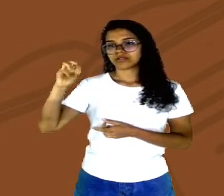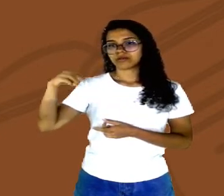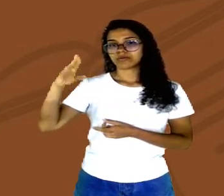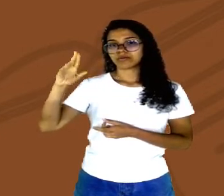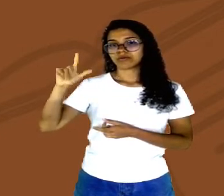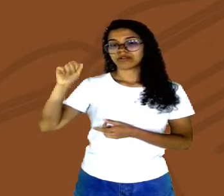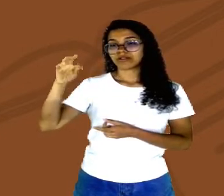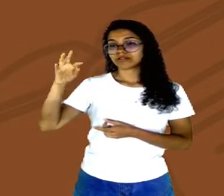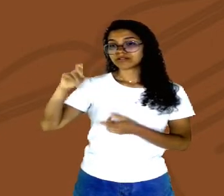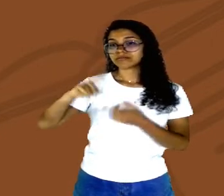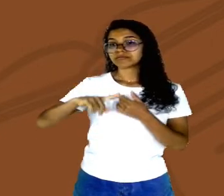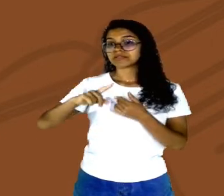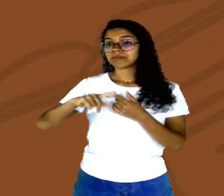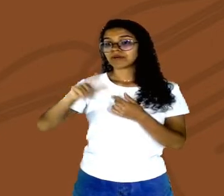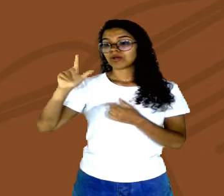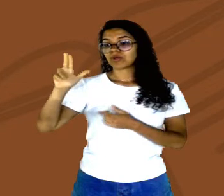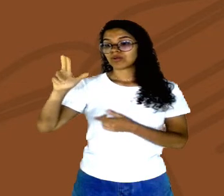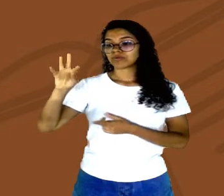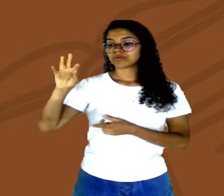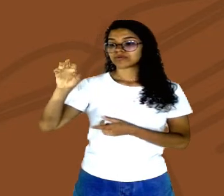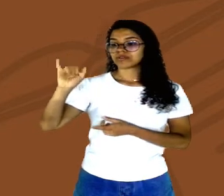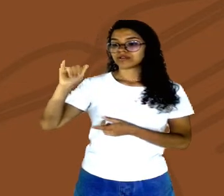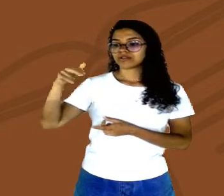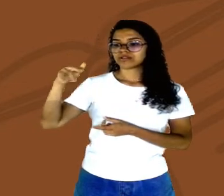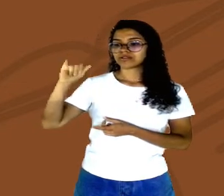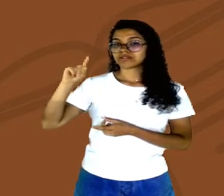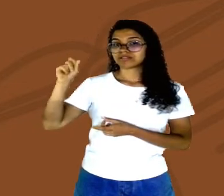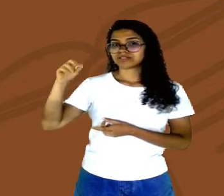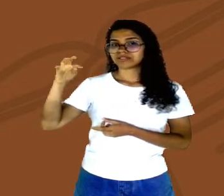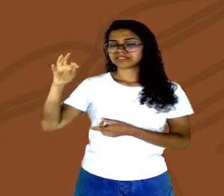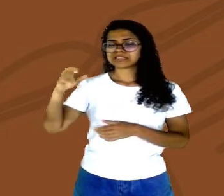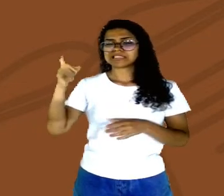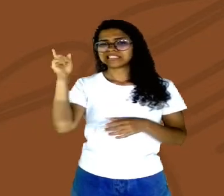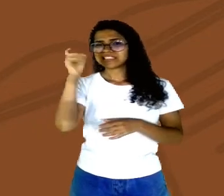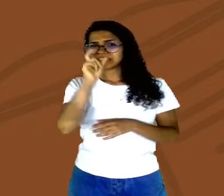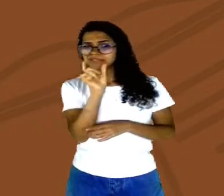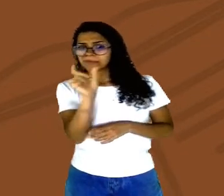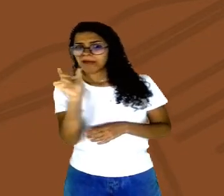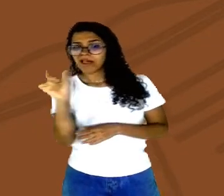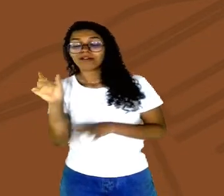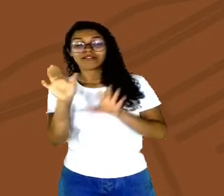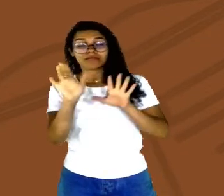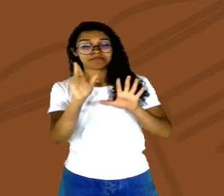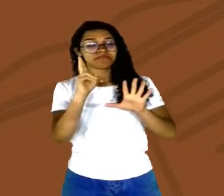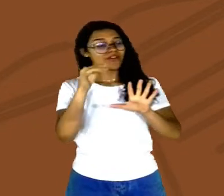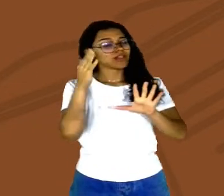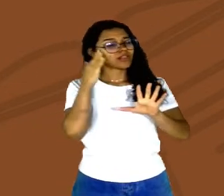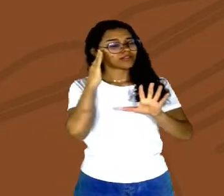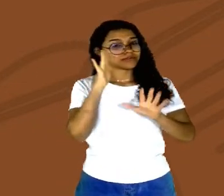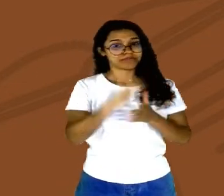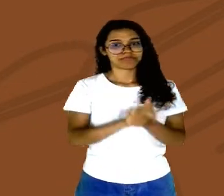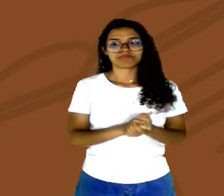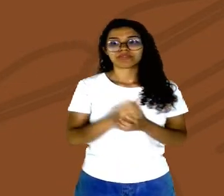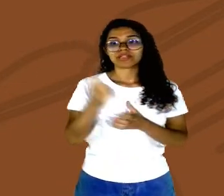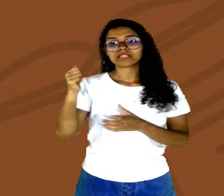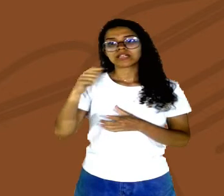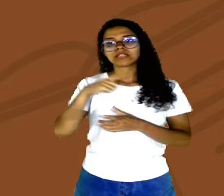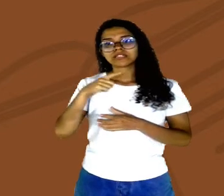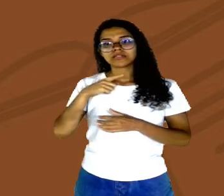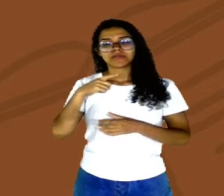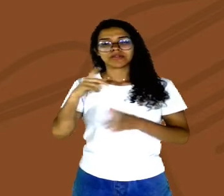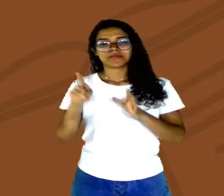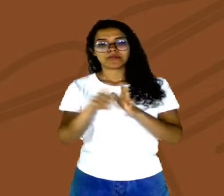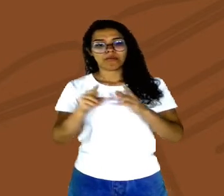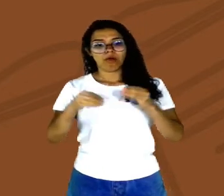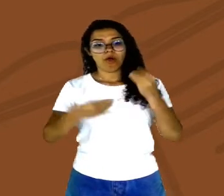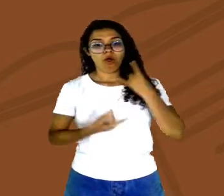é muito termo difícil. Calma, vamos entender. Olha só, hipófise produz o hormônio do crescimento. Então, o